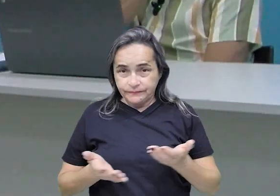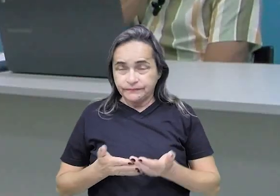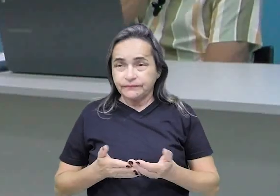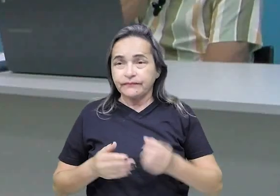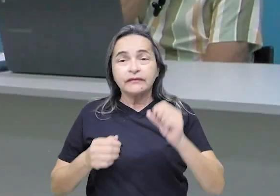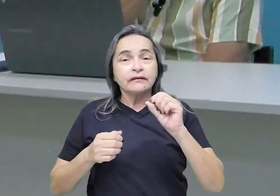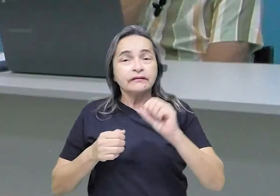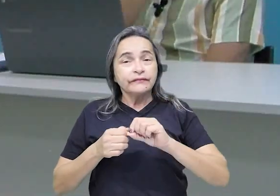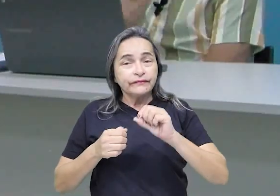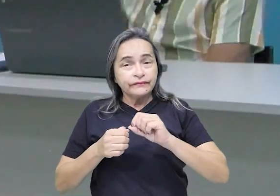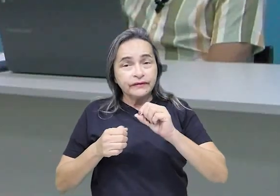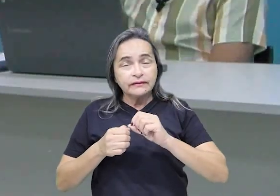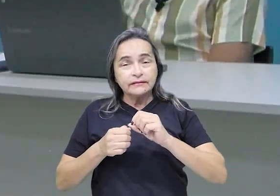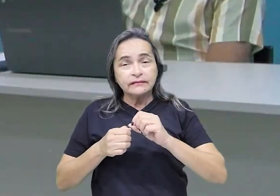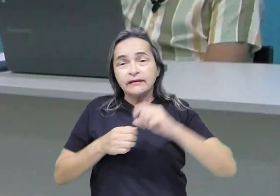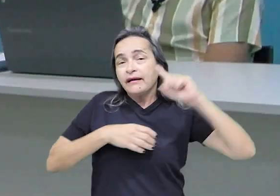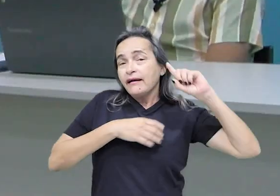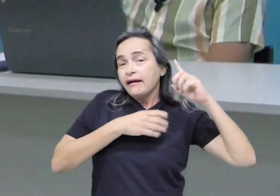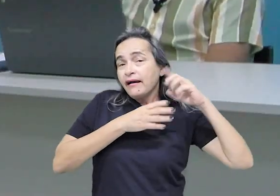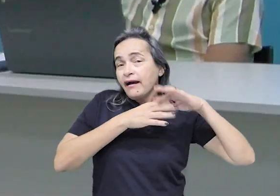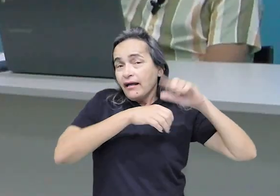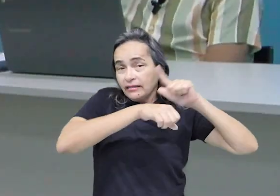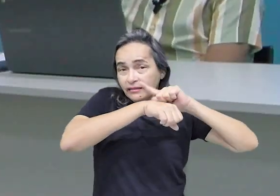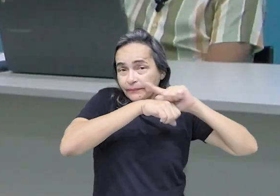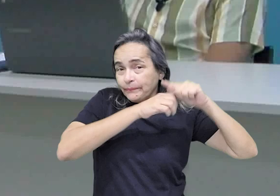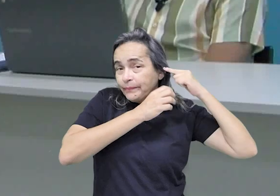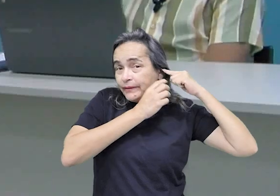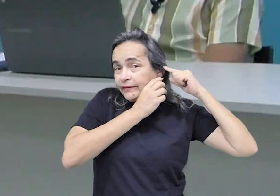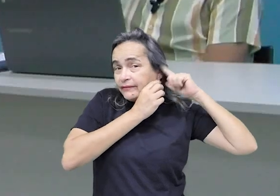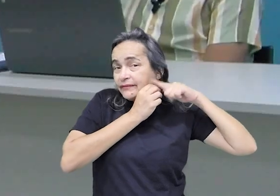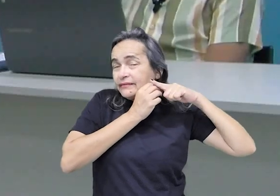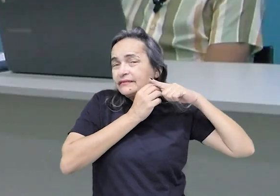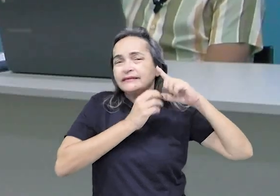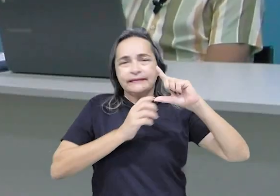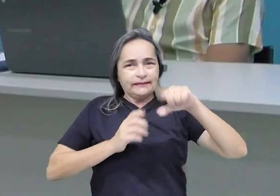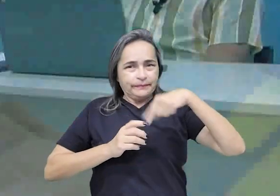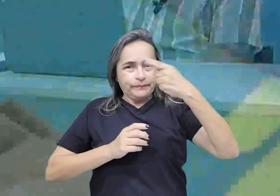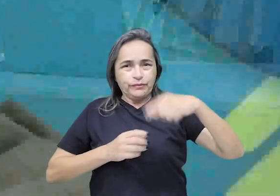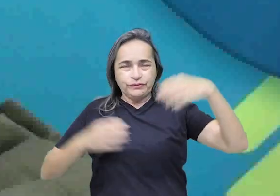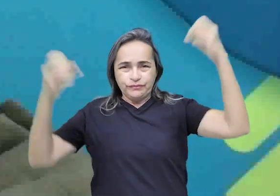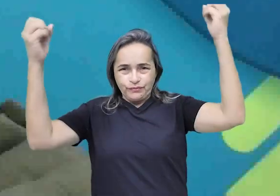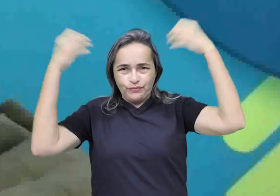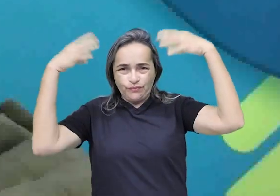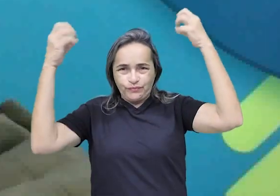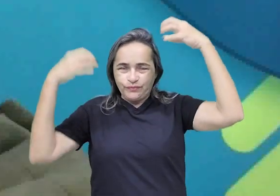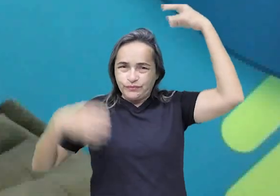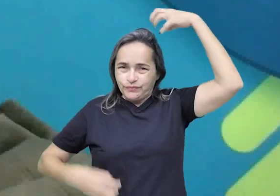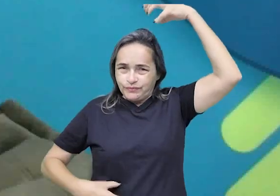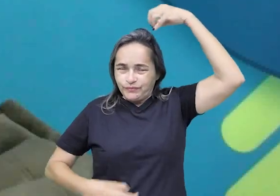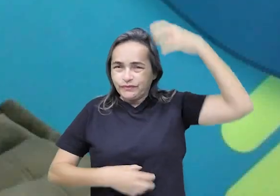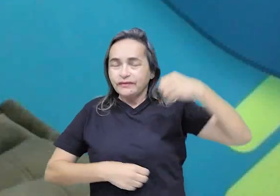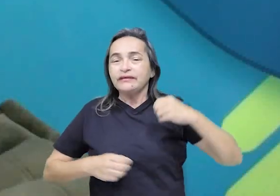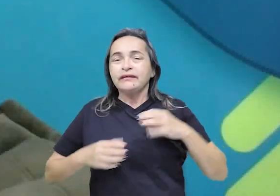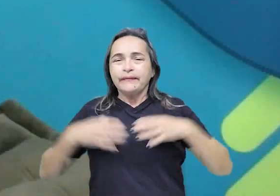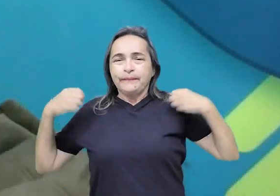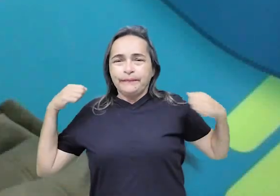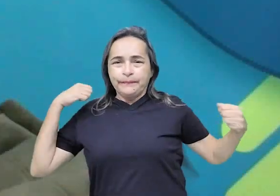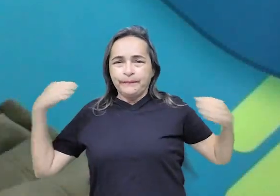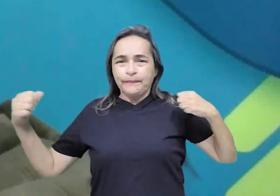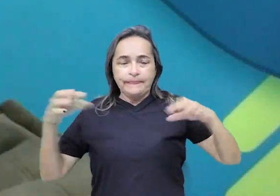nosso ouvido após o banho, porque tá tudo umedecido. A gente pega a ponta da toalha, enrola no dedo e